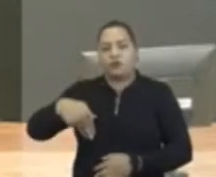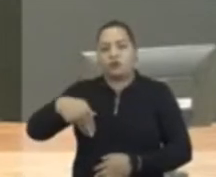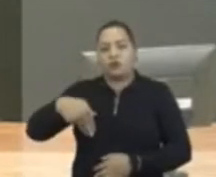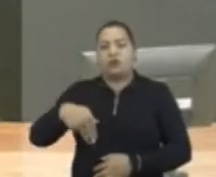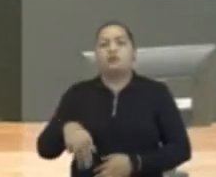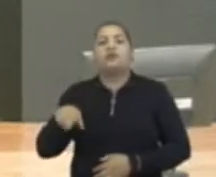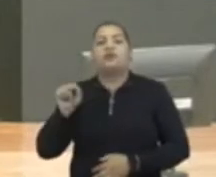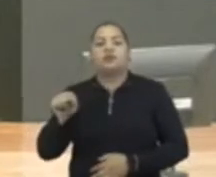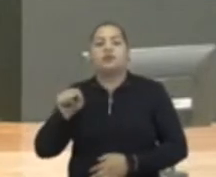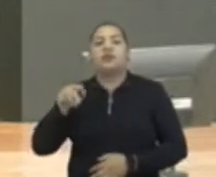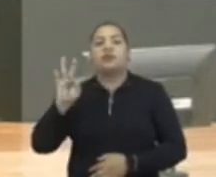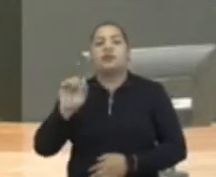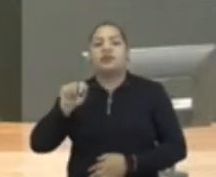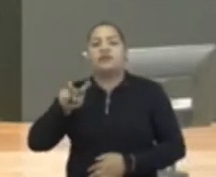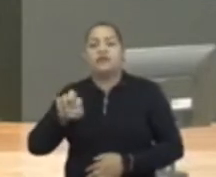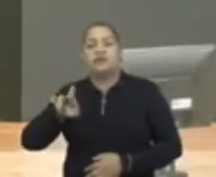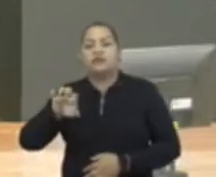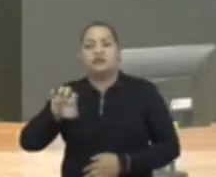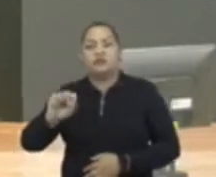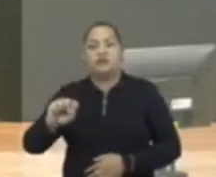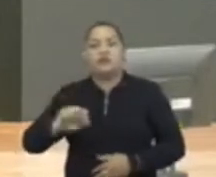e Tavares.